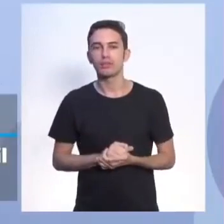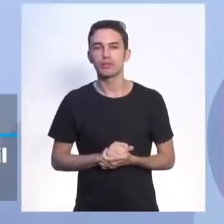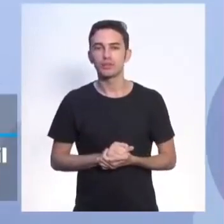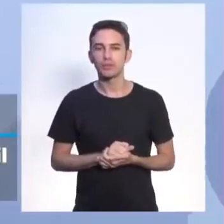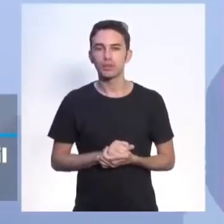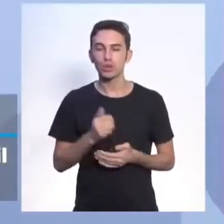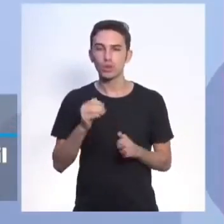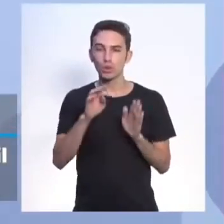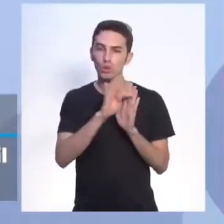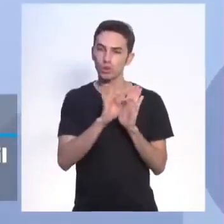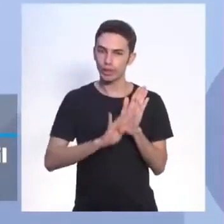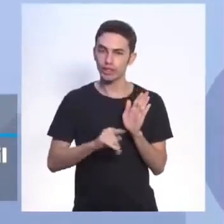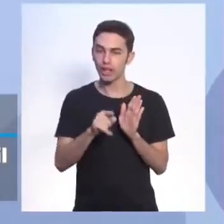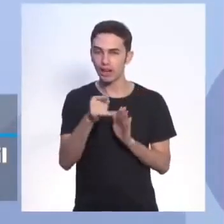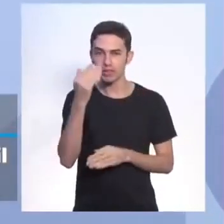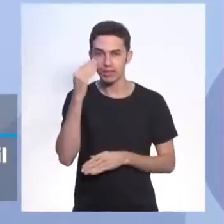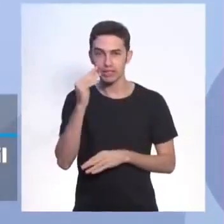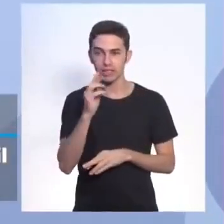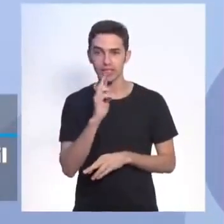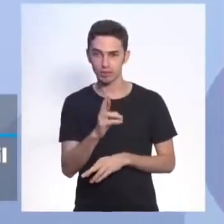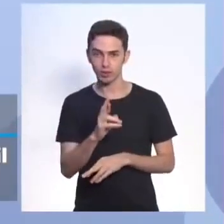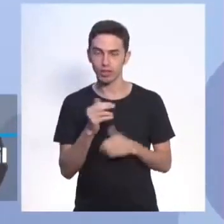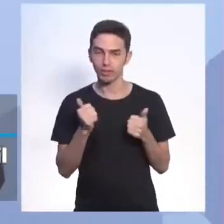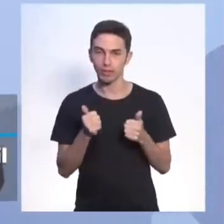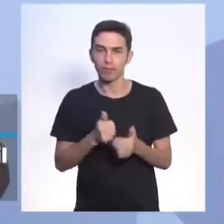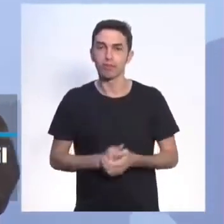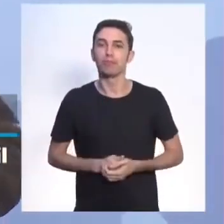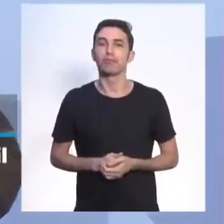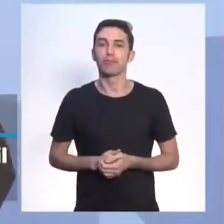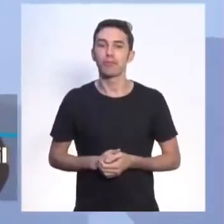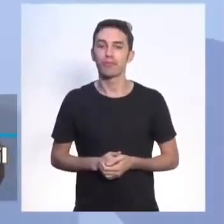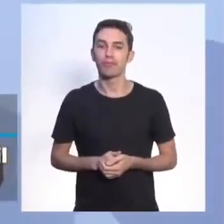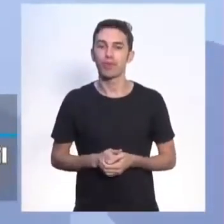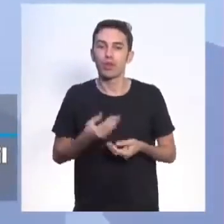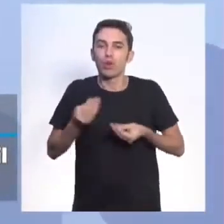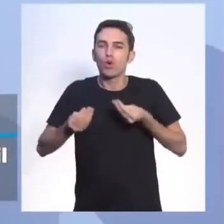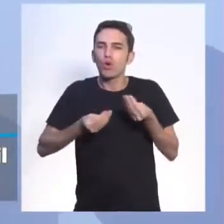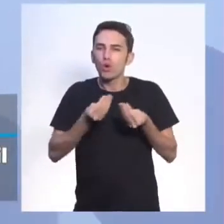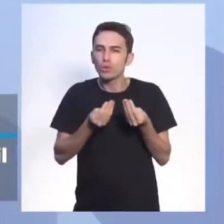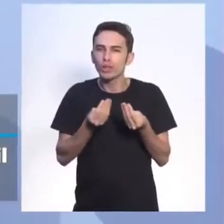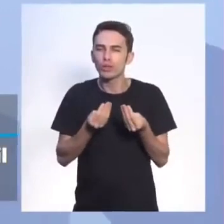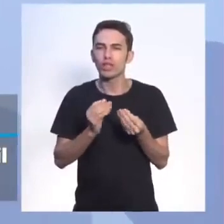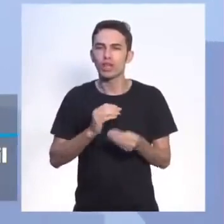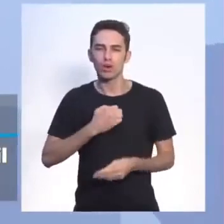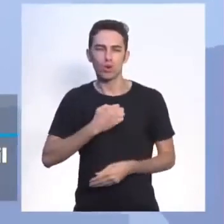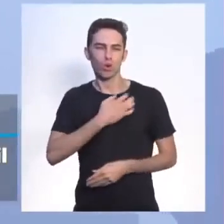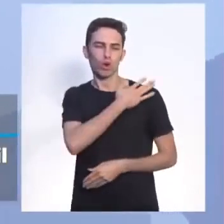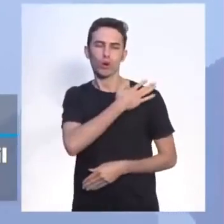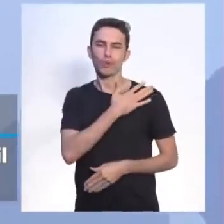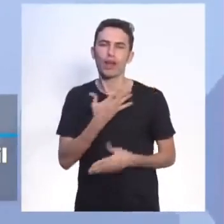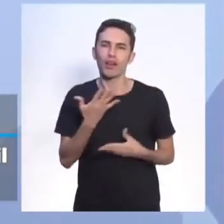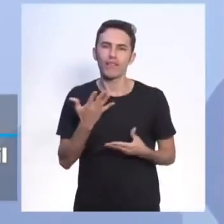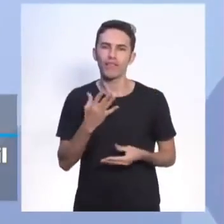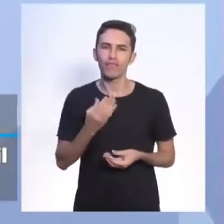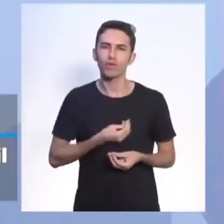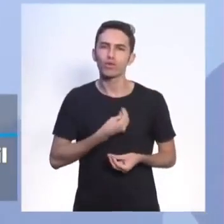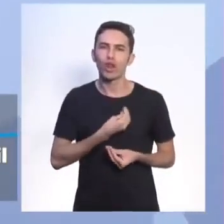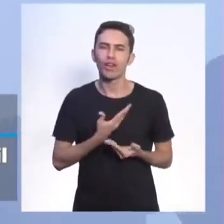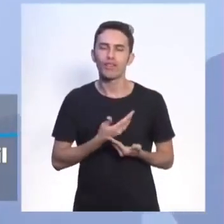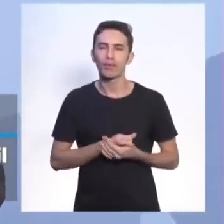o texto para vocês então responderem. Então, vamos lá. Como funcionava o coronelismo, né? Que é uma